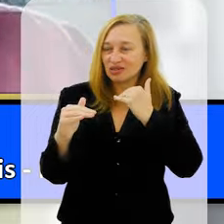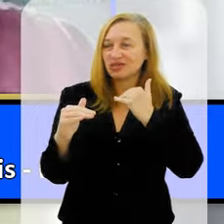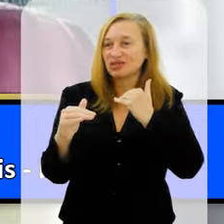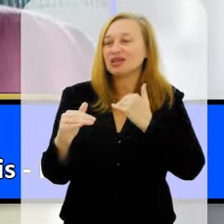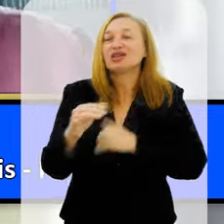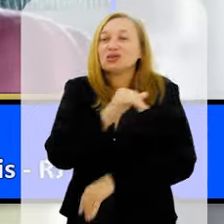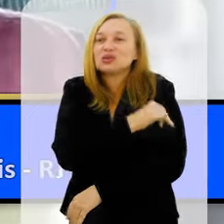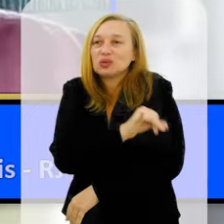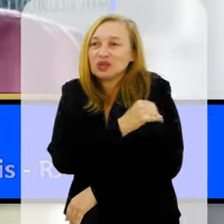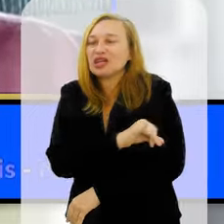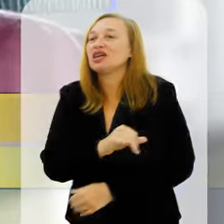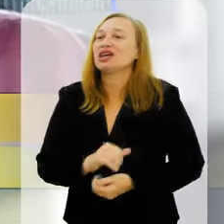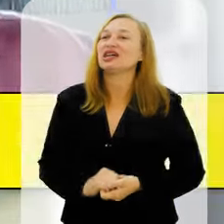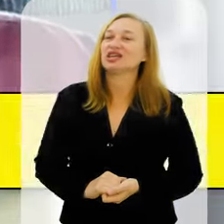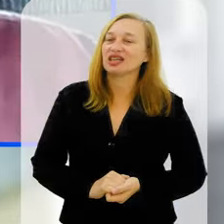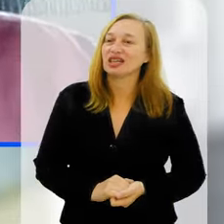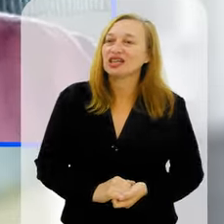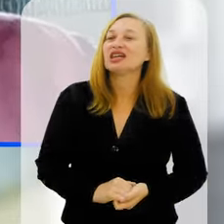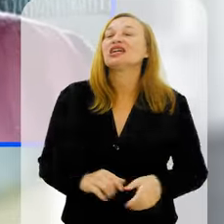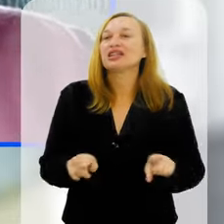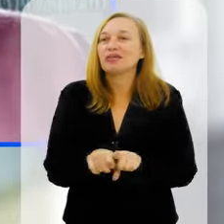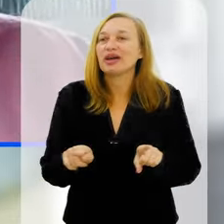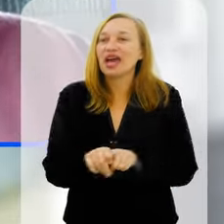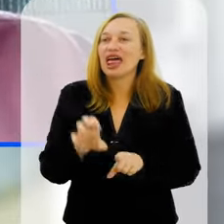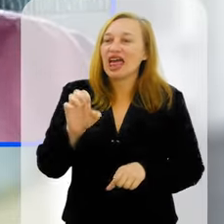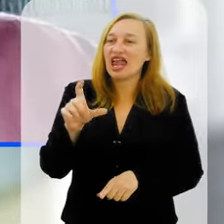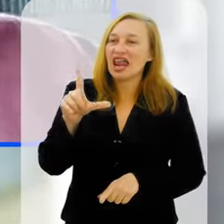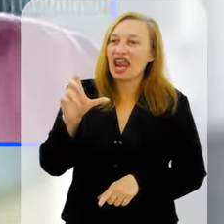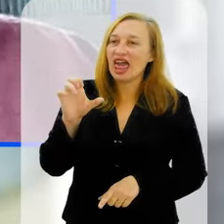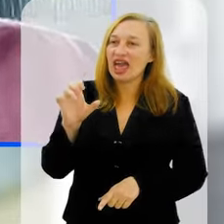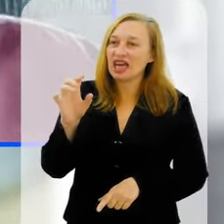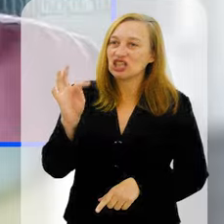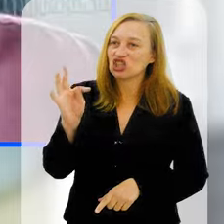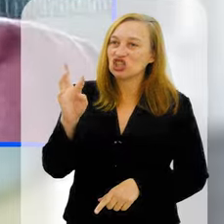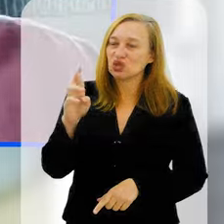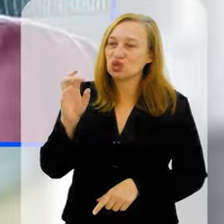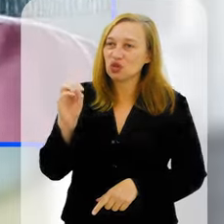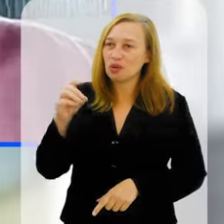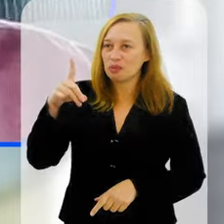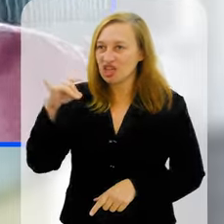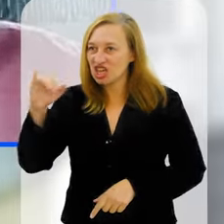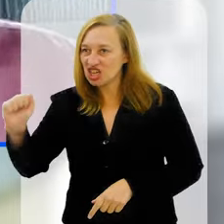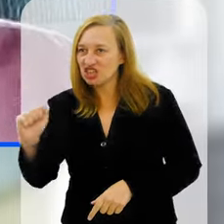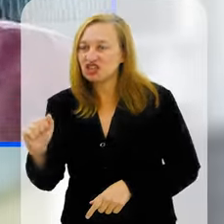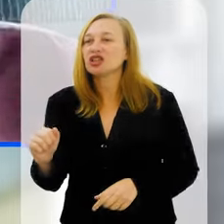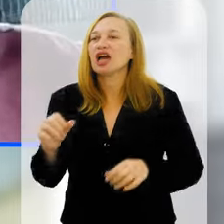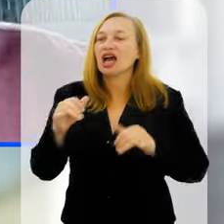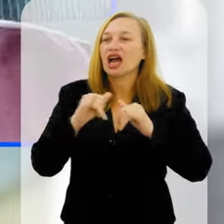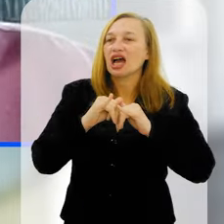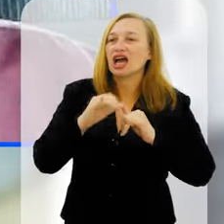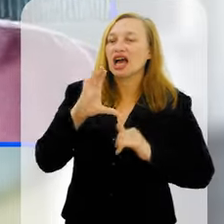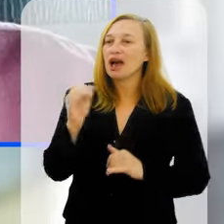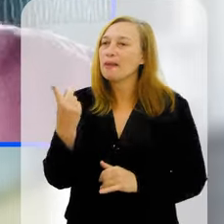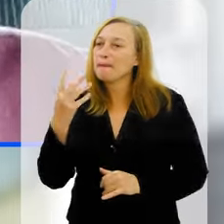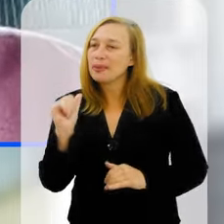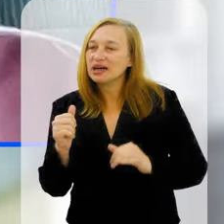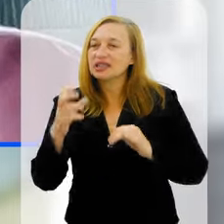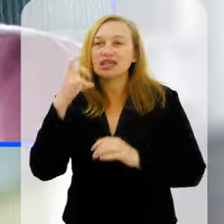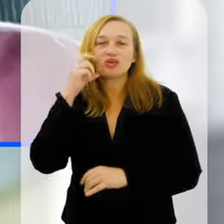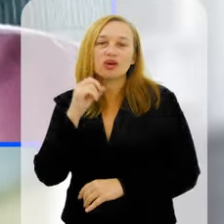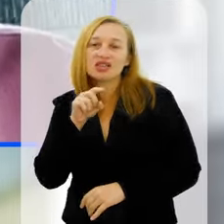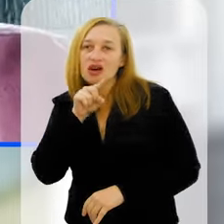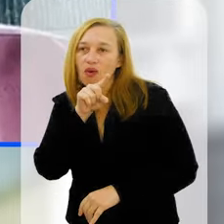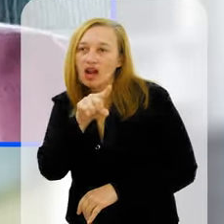Modelo no metrô do Rio. A gente teve a parceria também da mídia eletrônica, da Eletromídia. Então, pela primeira vez, você pôde